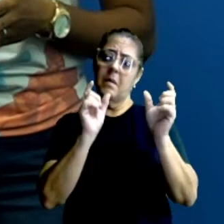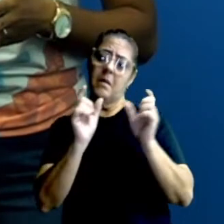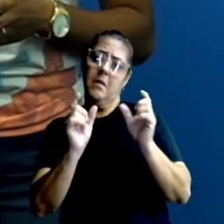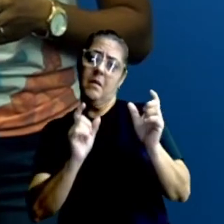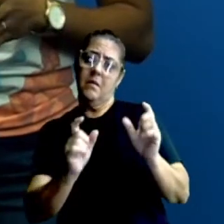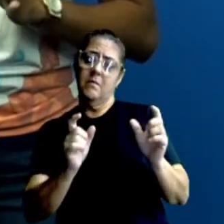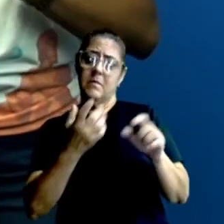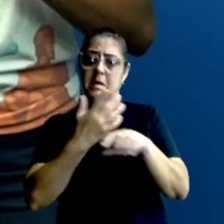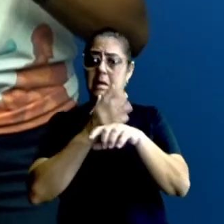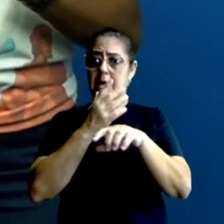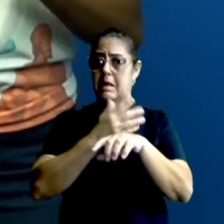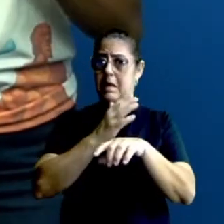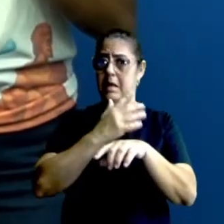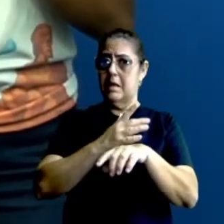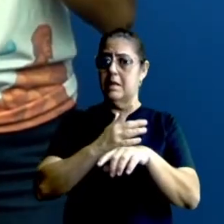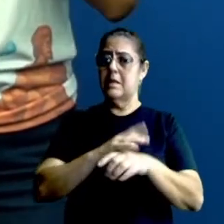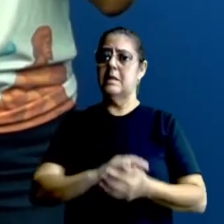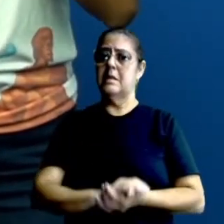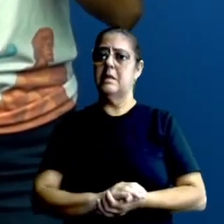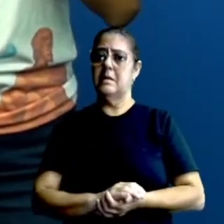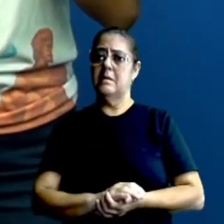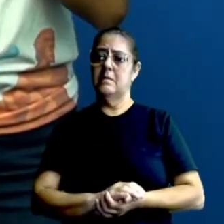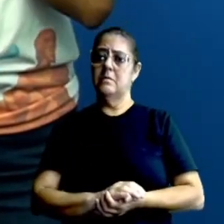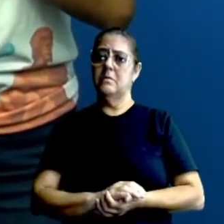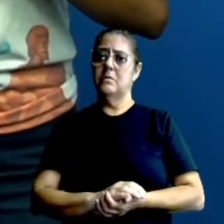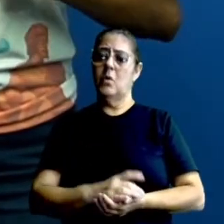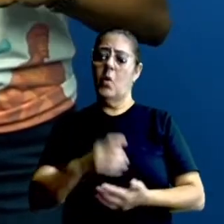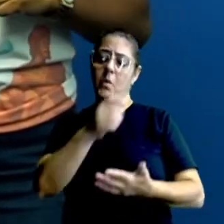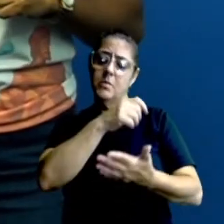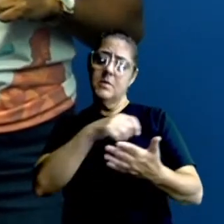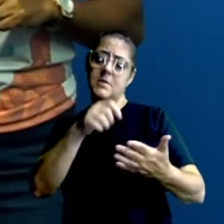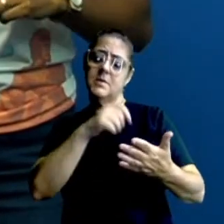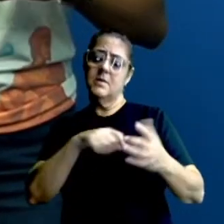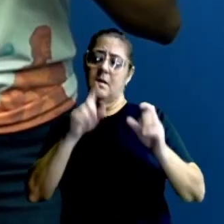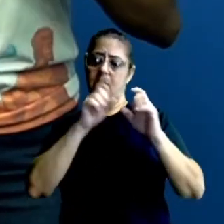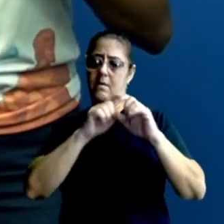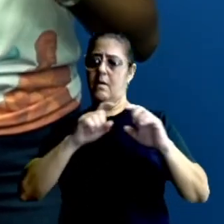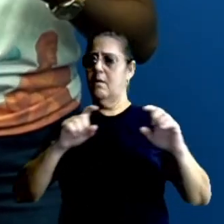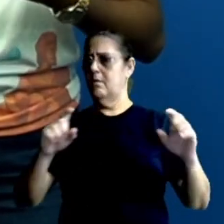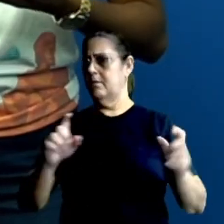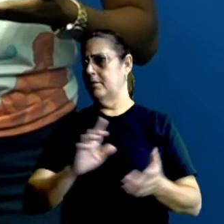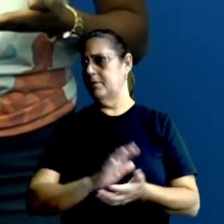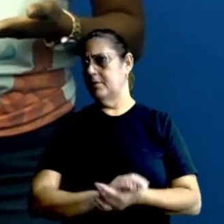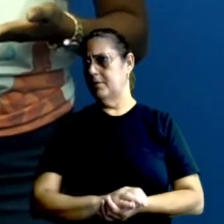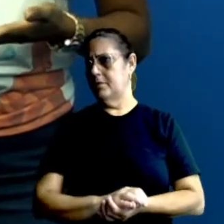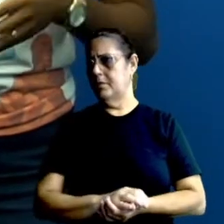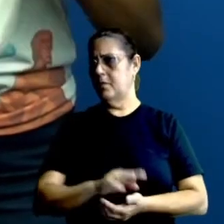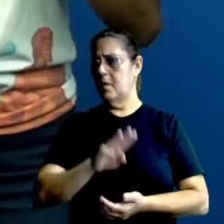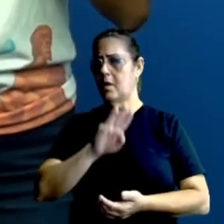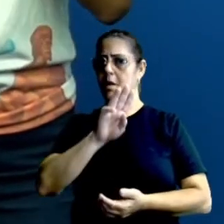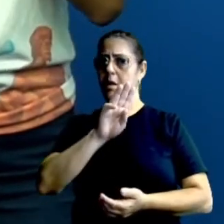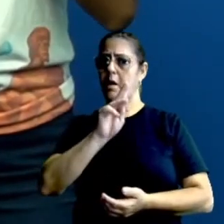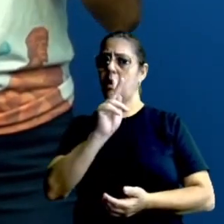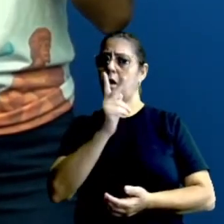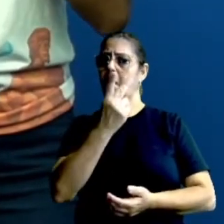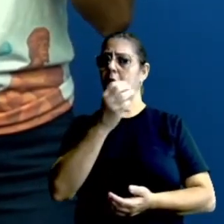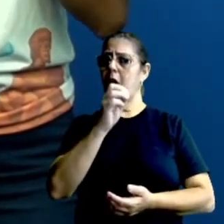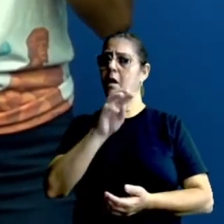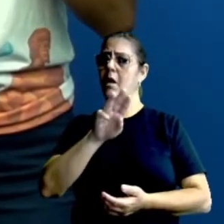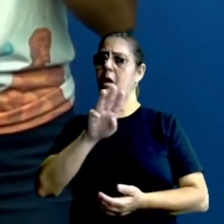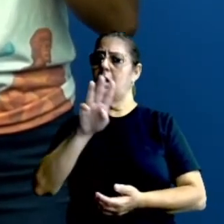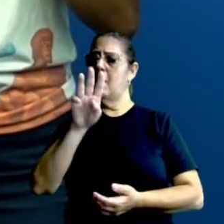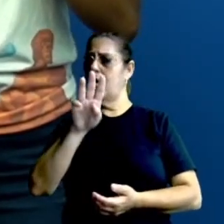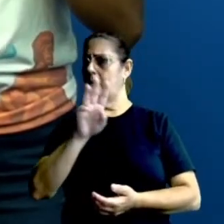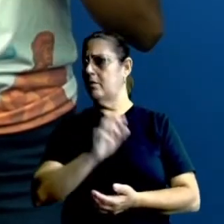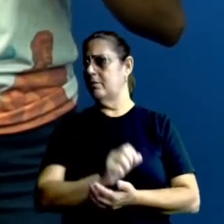em inglês e aí eu vou utilizar exatamente essa frase a onde eu sei e aí você